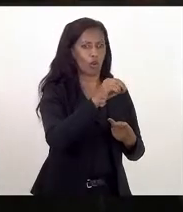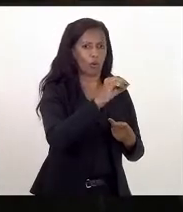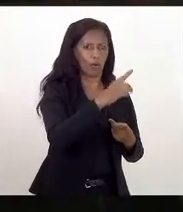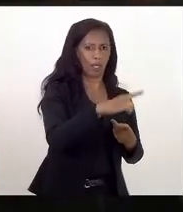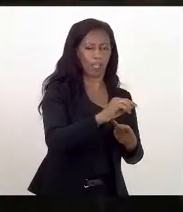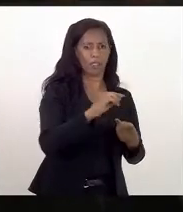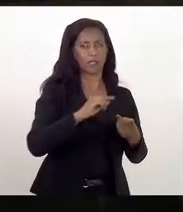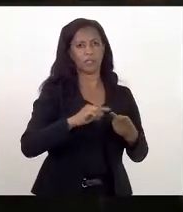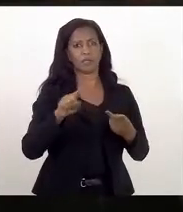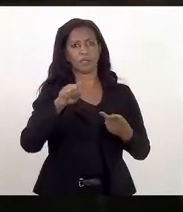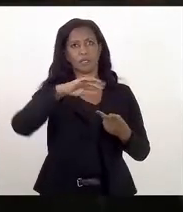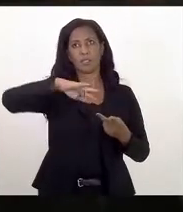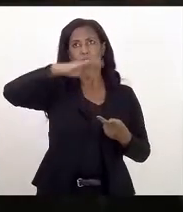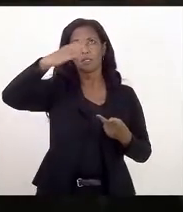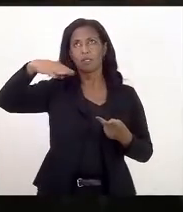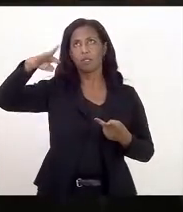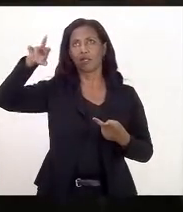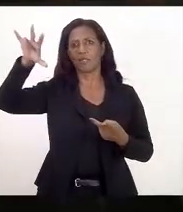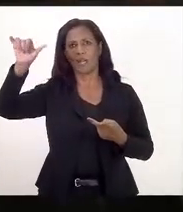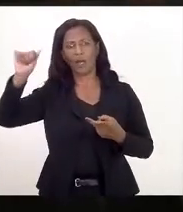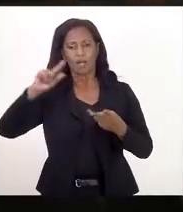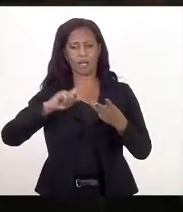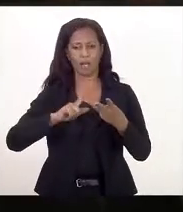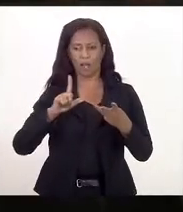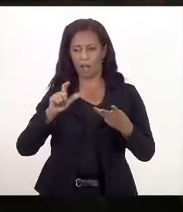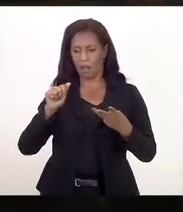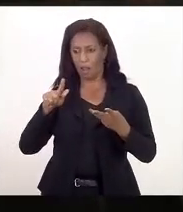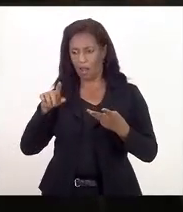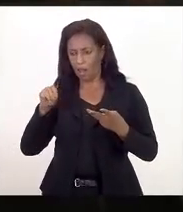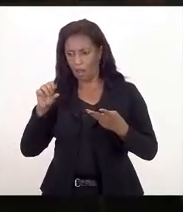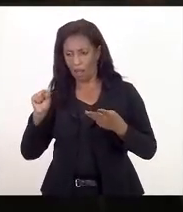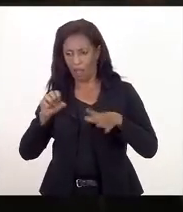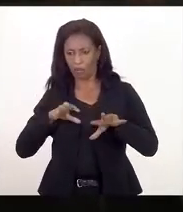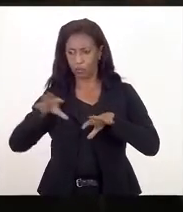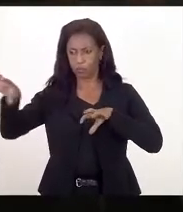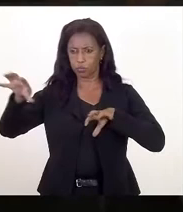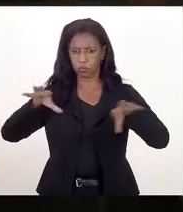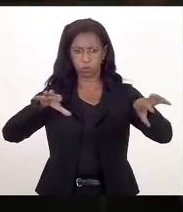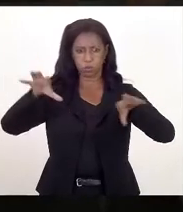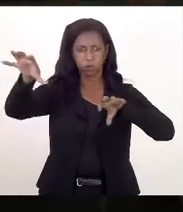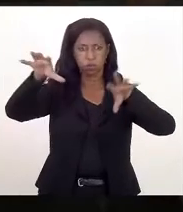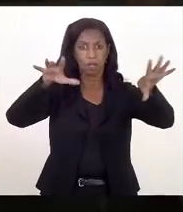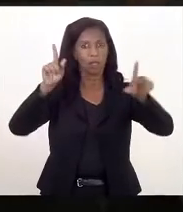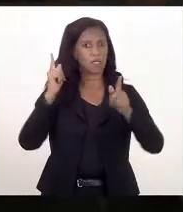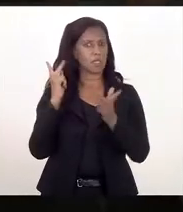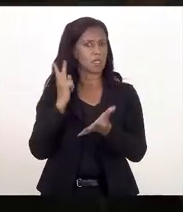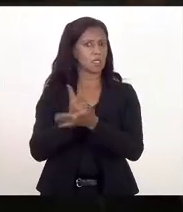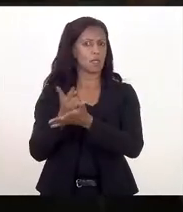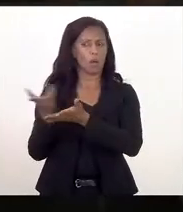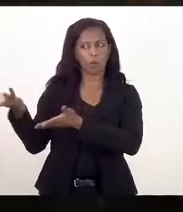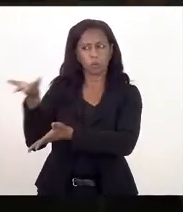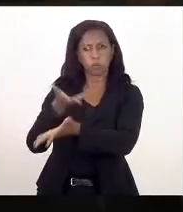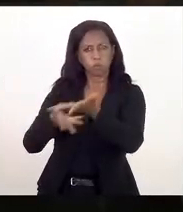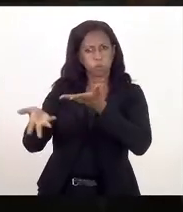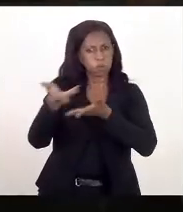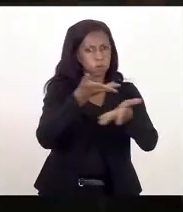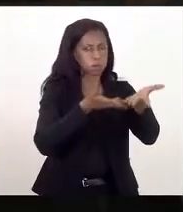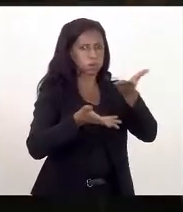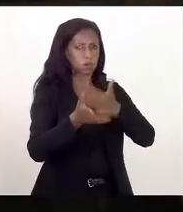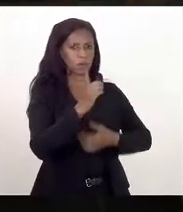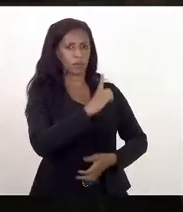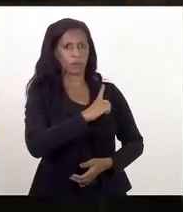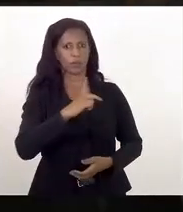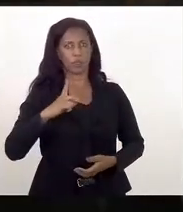seja na região serrana, na região dos lagos, a gente sempre encontra a parceria da Defensoria Pública para dar conta dessas